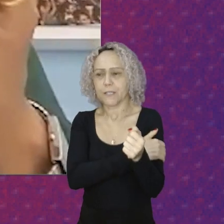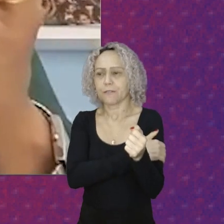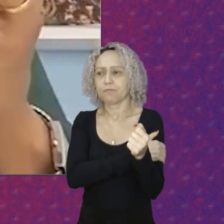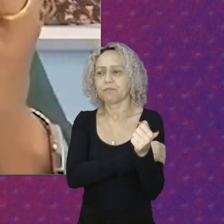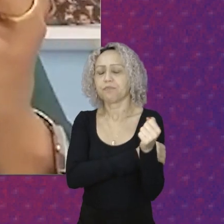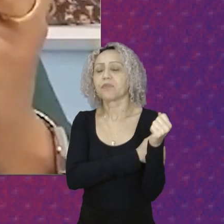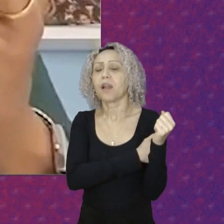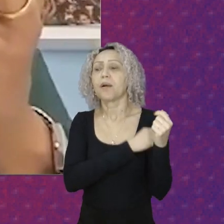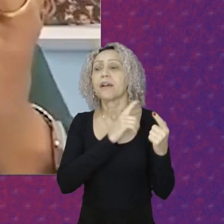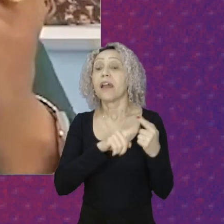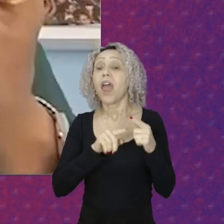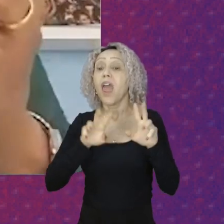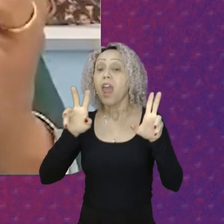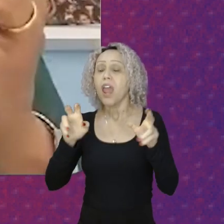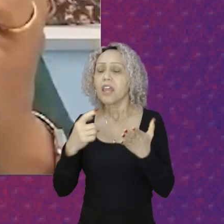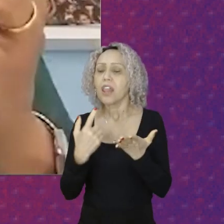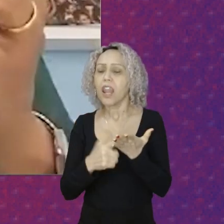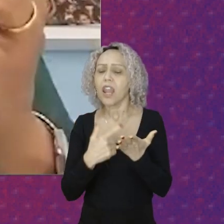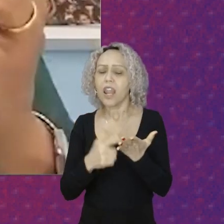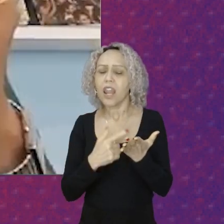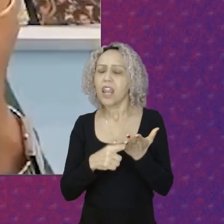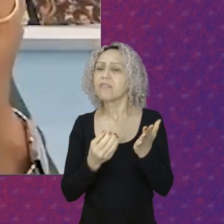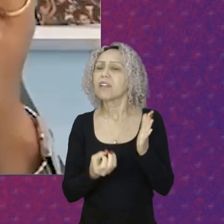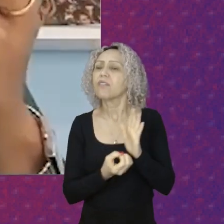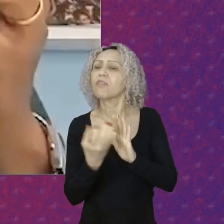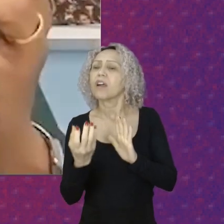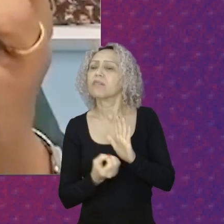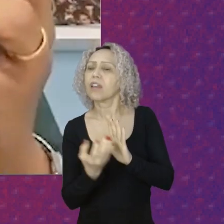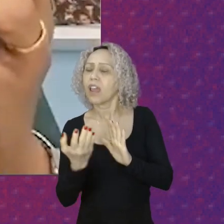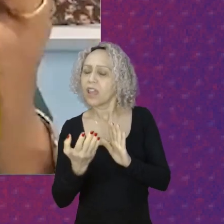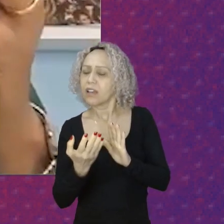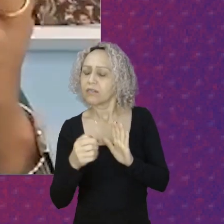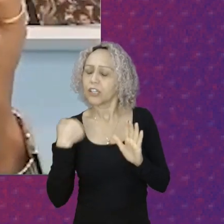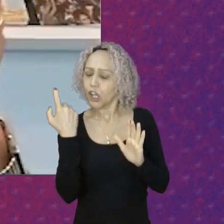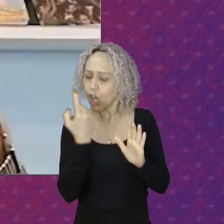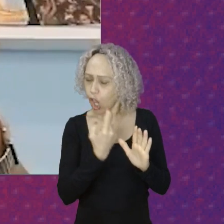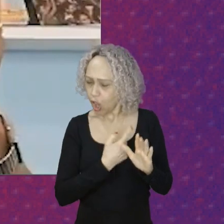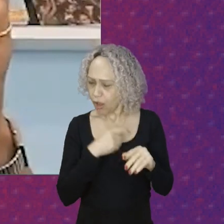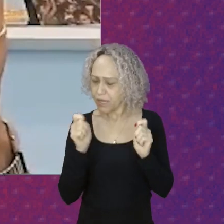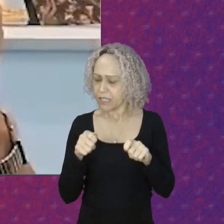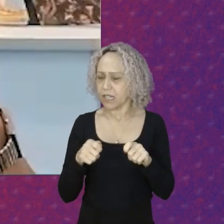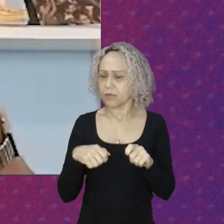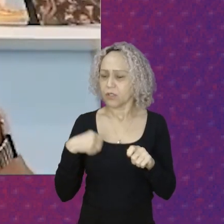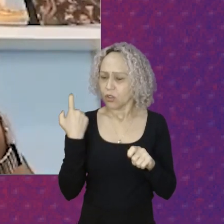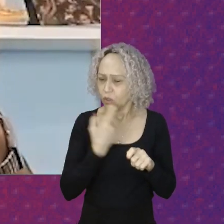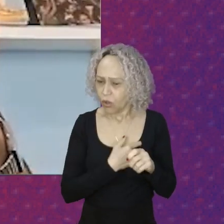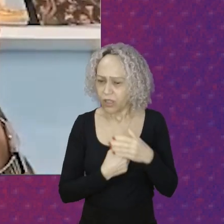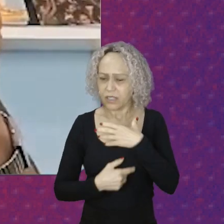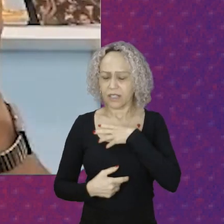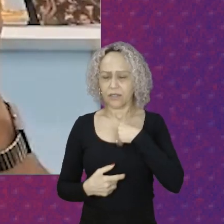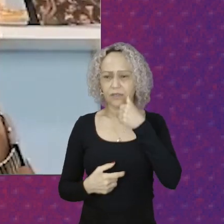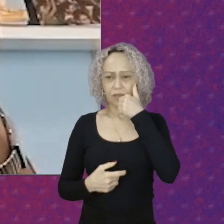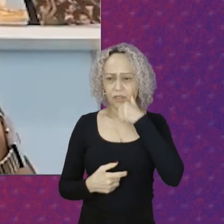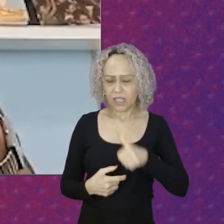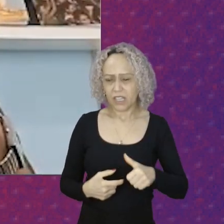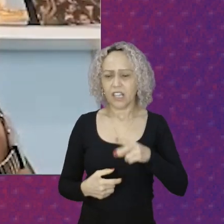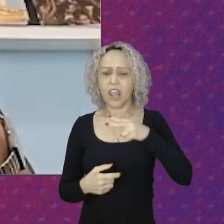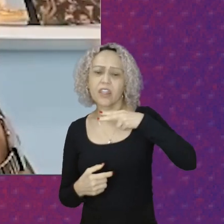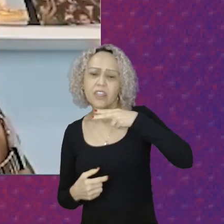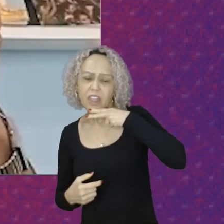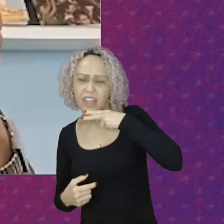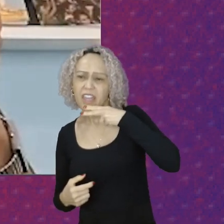gente precisa para que os nossos filhos, as nossas filhas e os nossos netos e os nossos alunos não